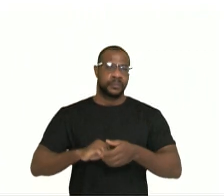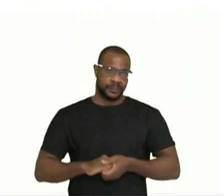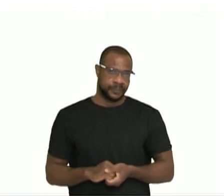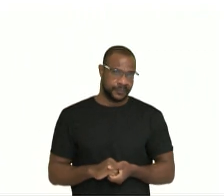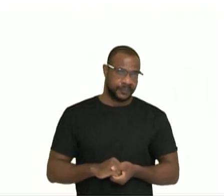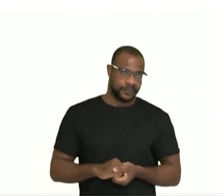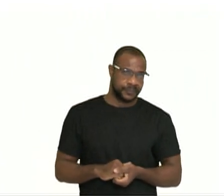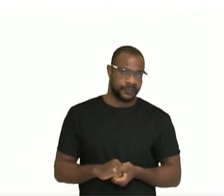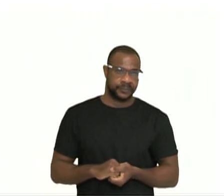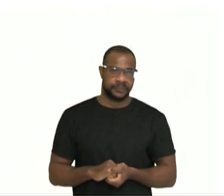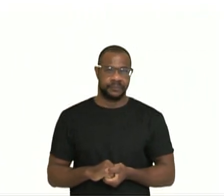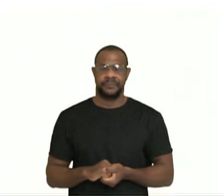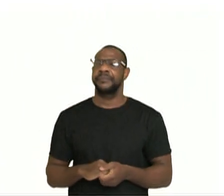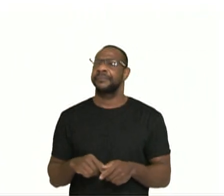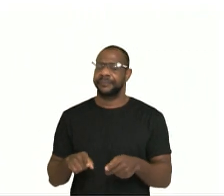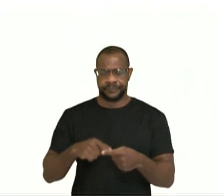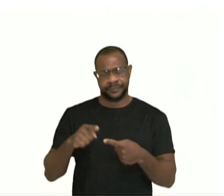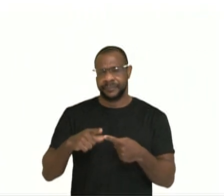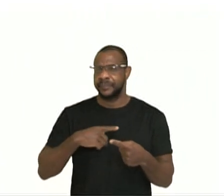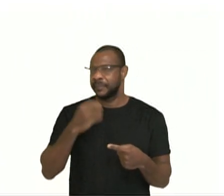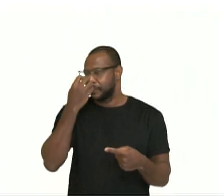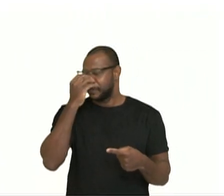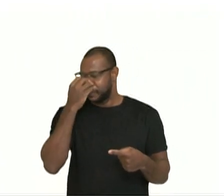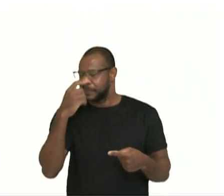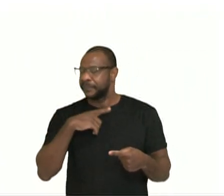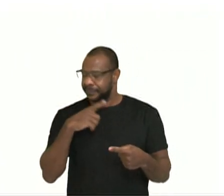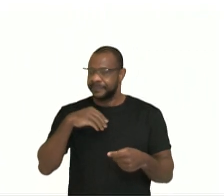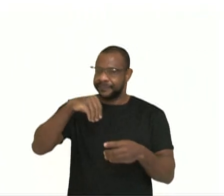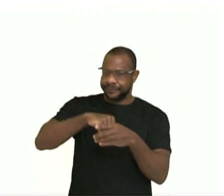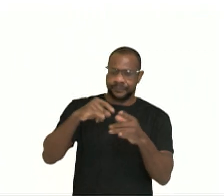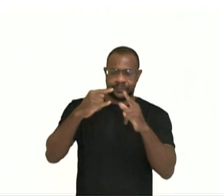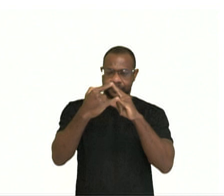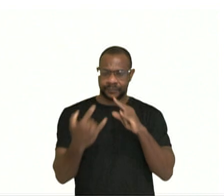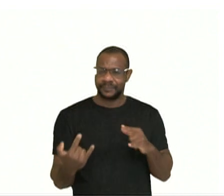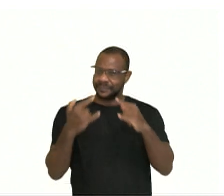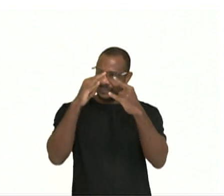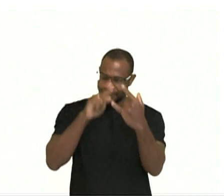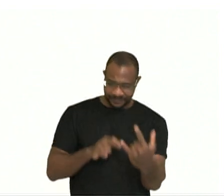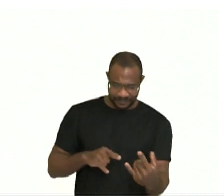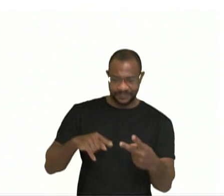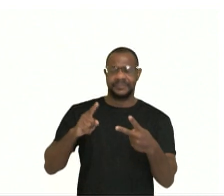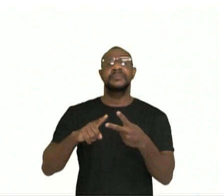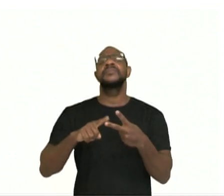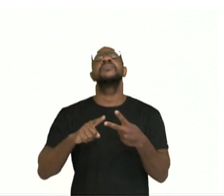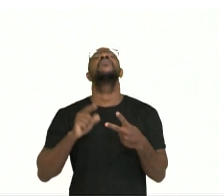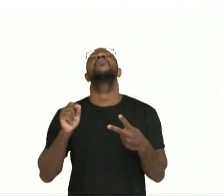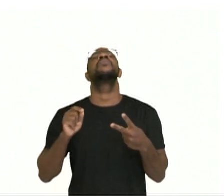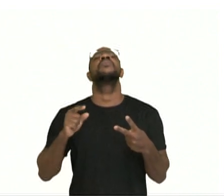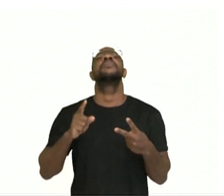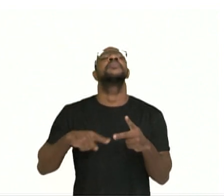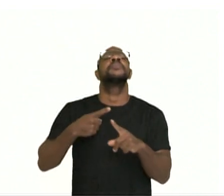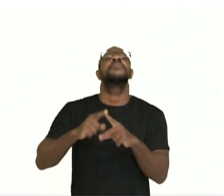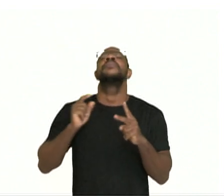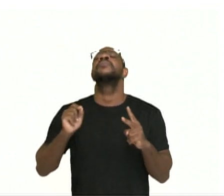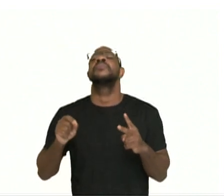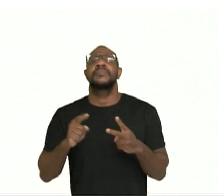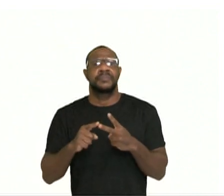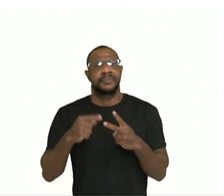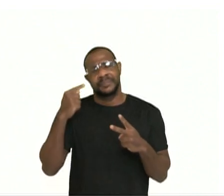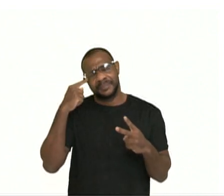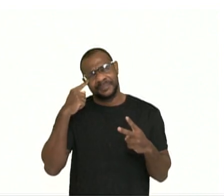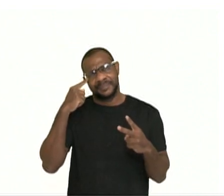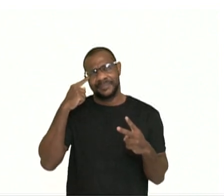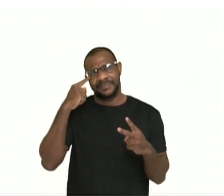Então, além dos palhaços, você sabe quais atrações compõem um espetáculo circense? Né, quando fala no circo, a gente já pensa ali